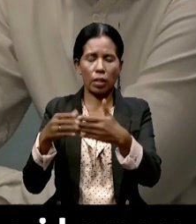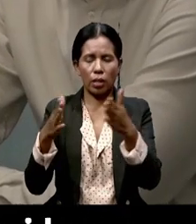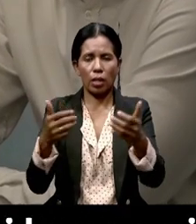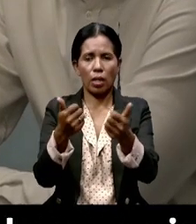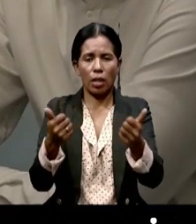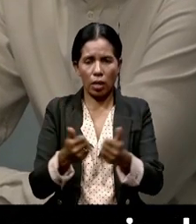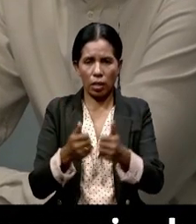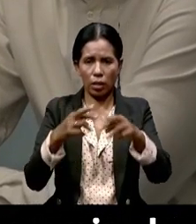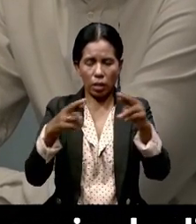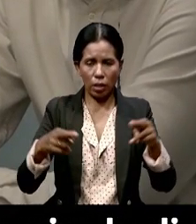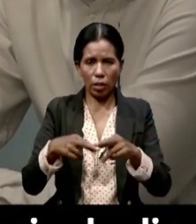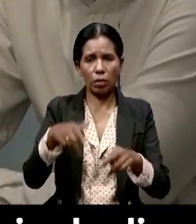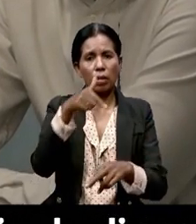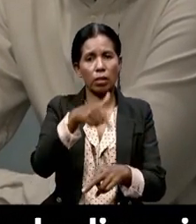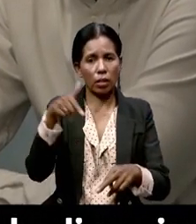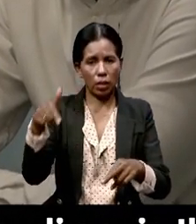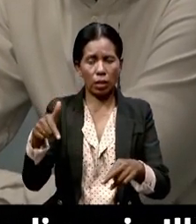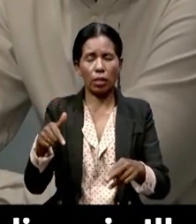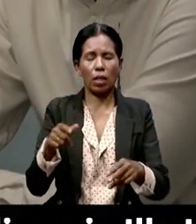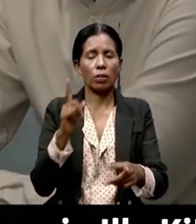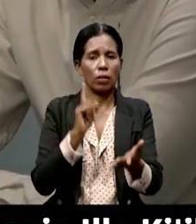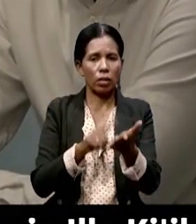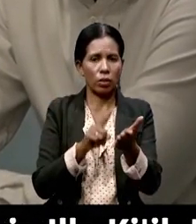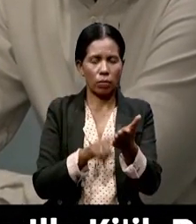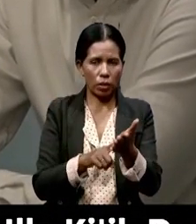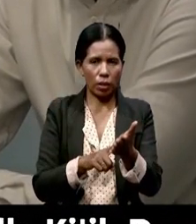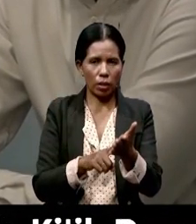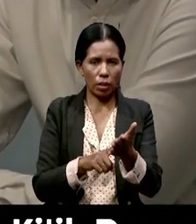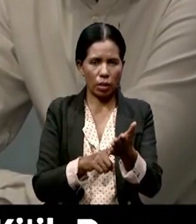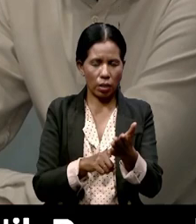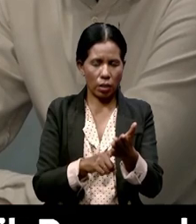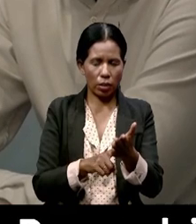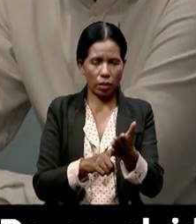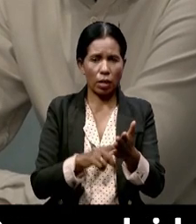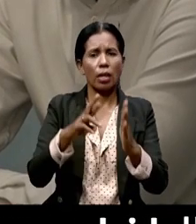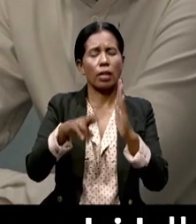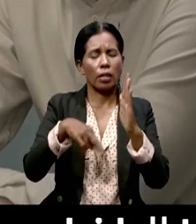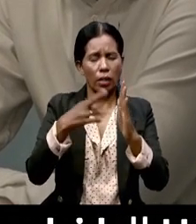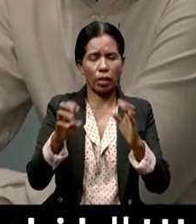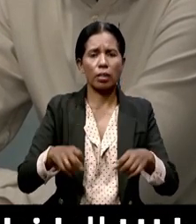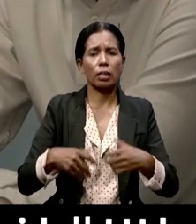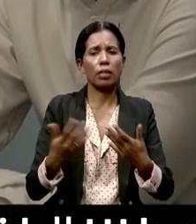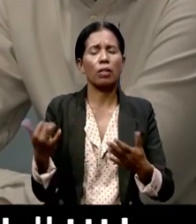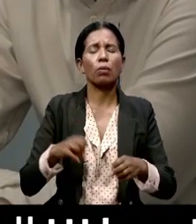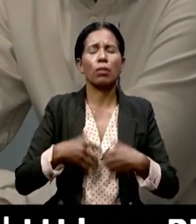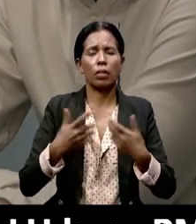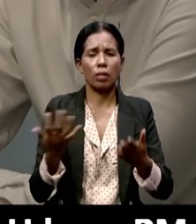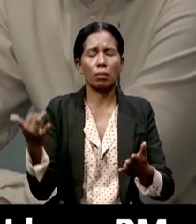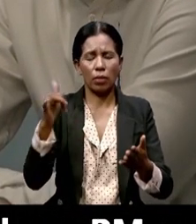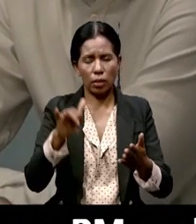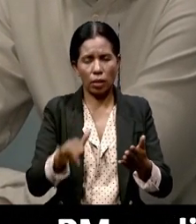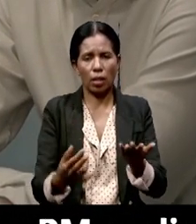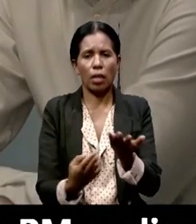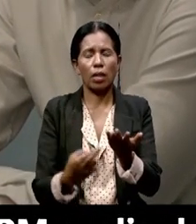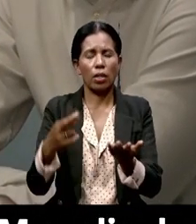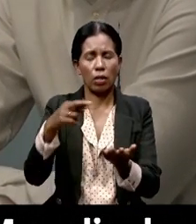ritual, 77, para tu discutir. A tu discute mecanismo sira o insama que sira bele reorganiza sira